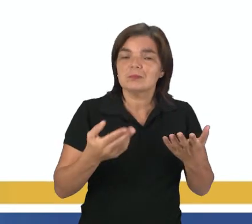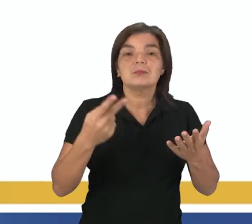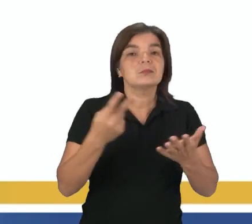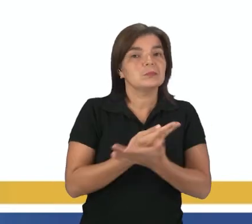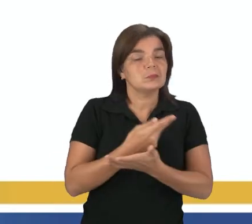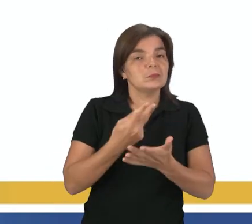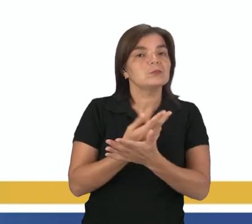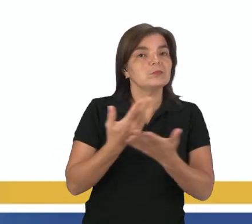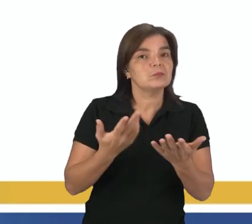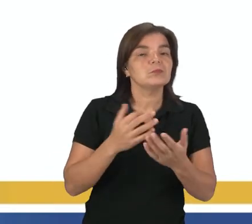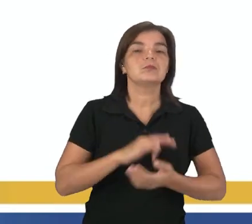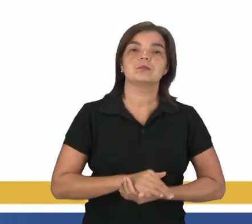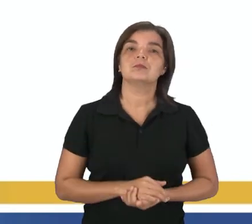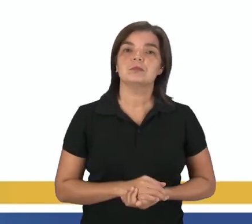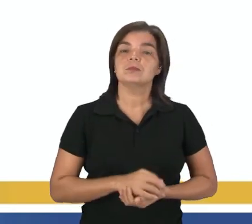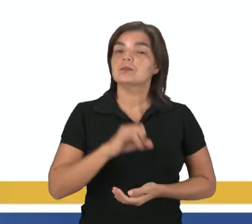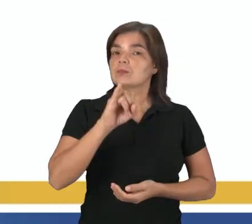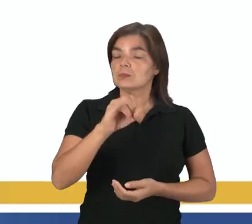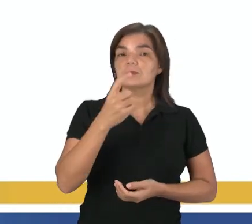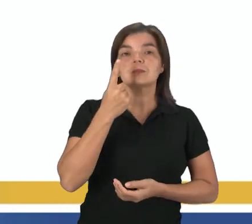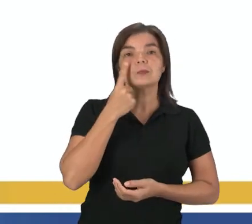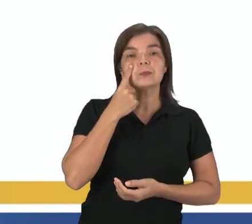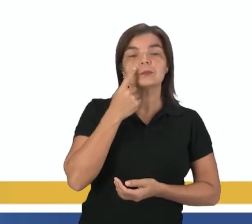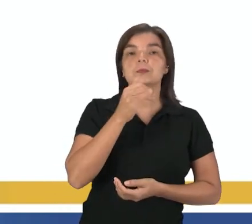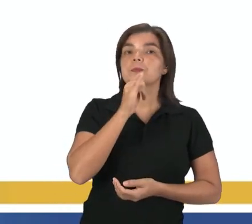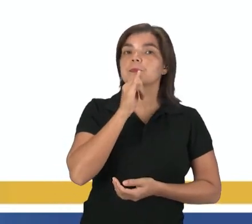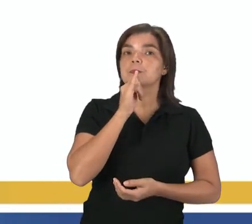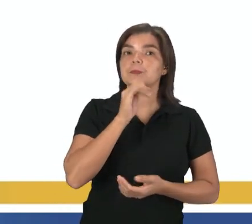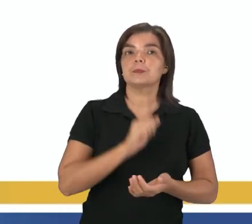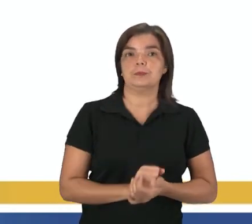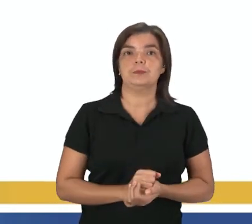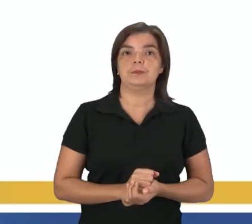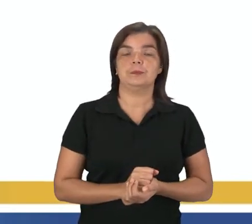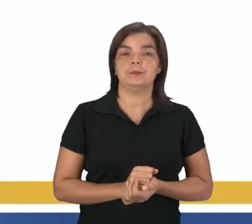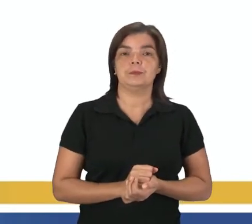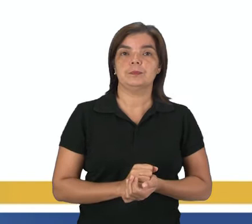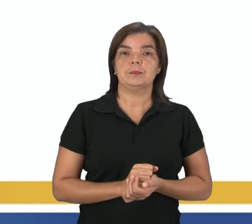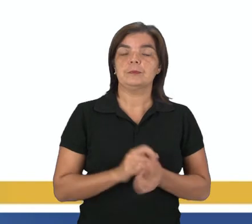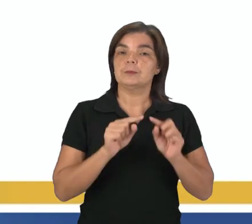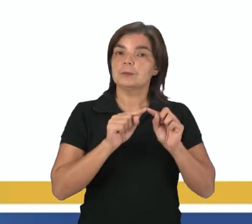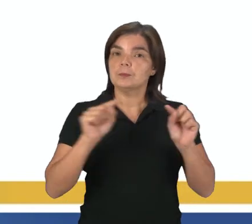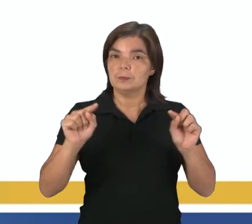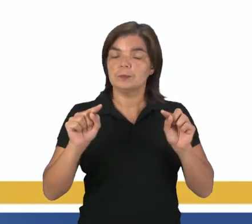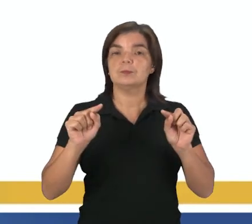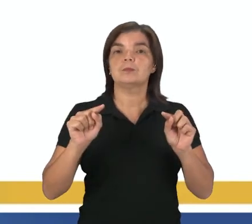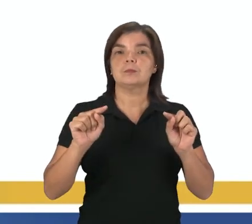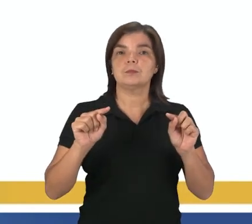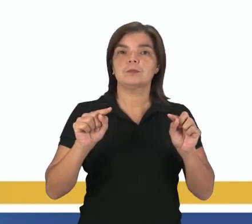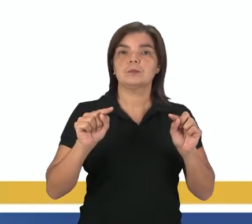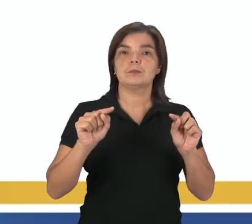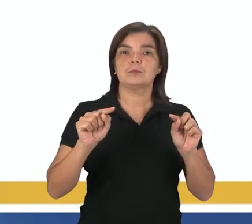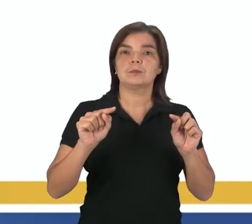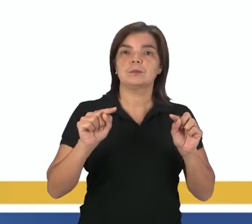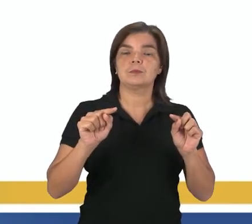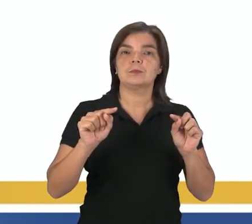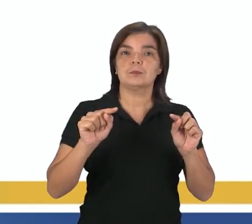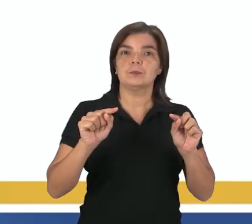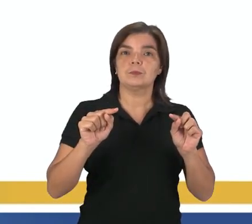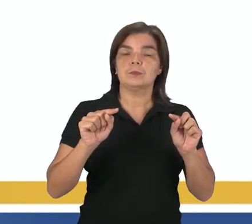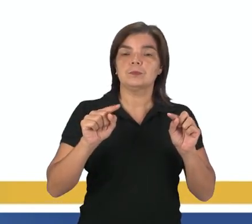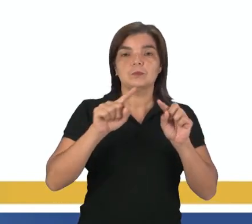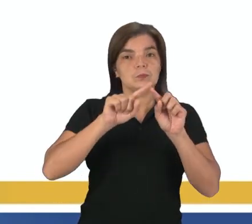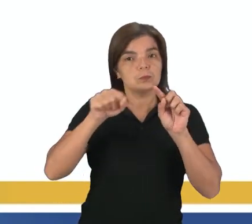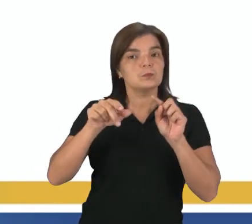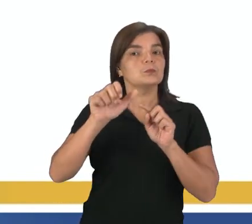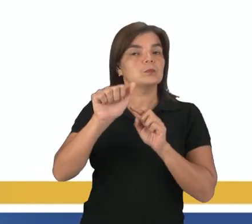daria errado nessa minha translação? Se eu pegasse, por exemplo, colocasse a ponta seca do meu